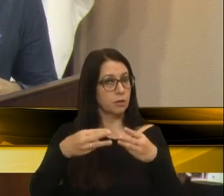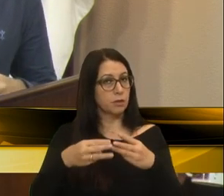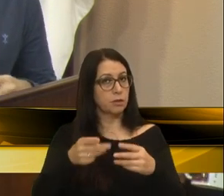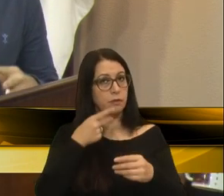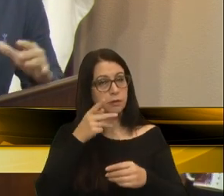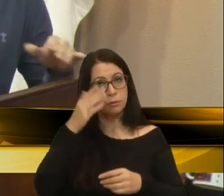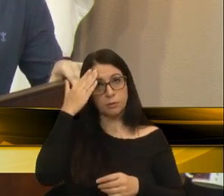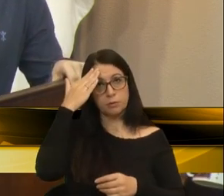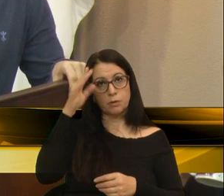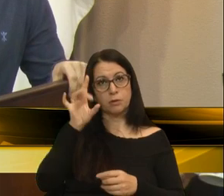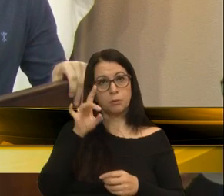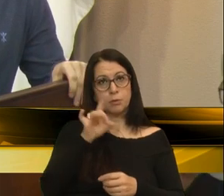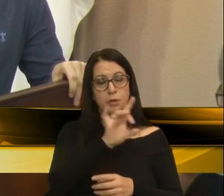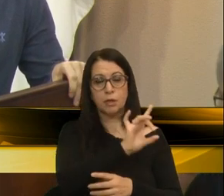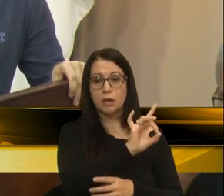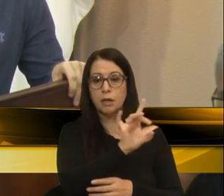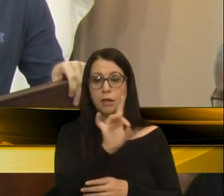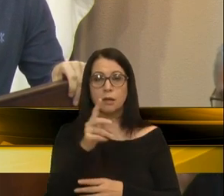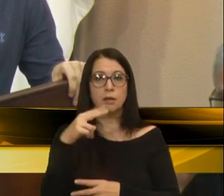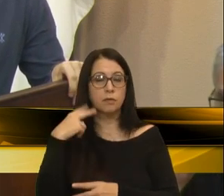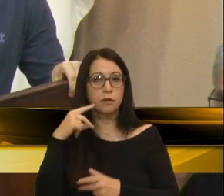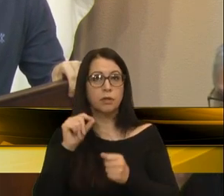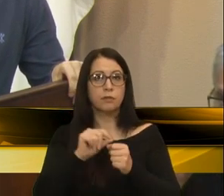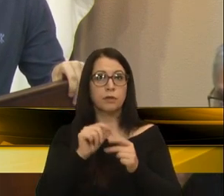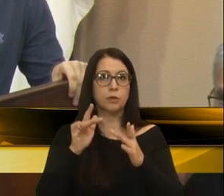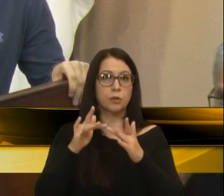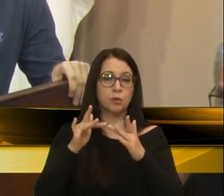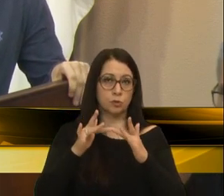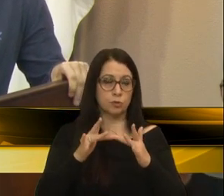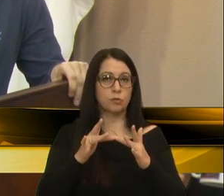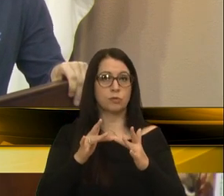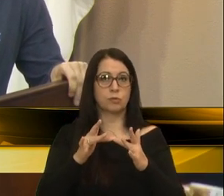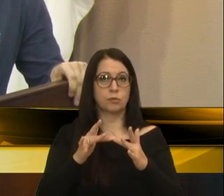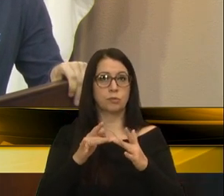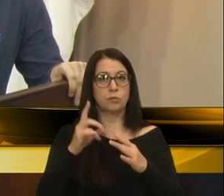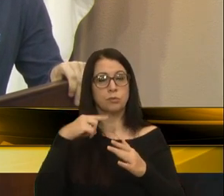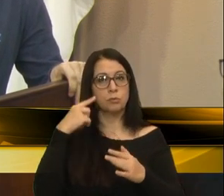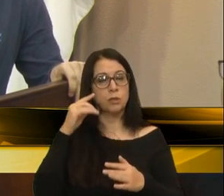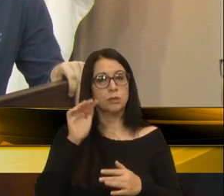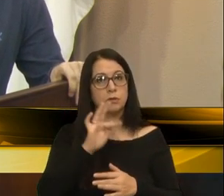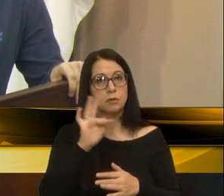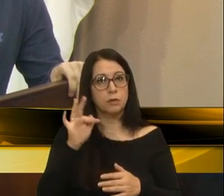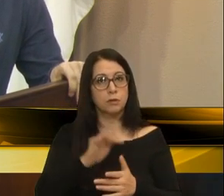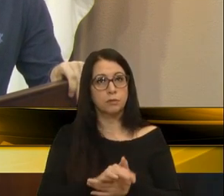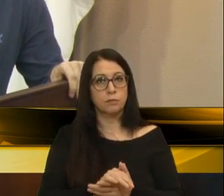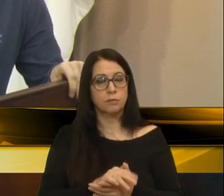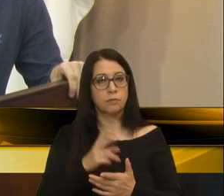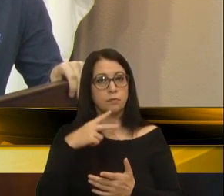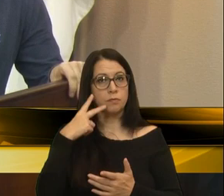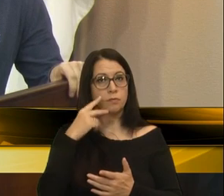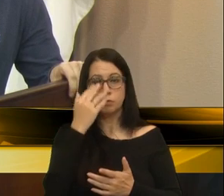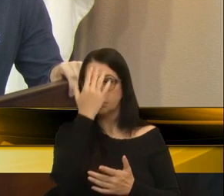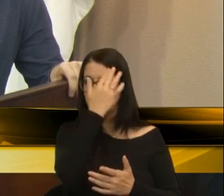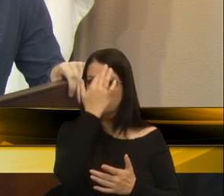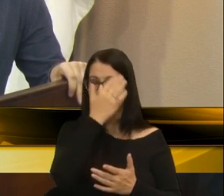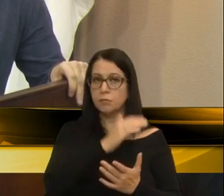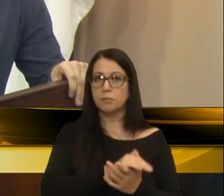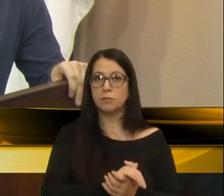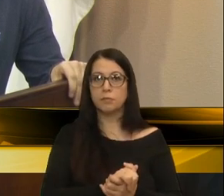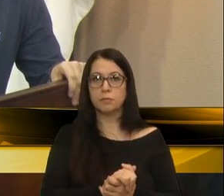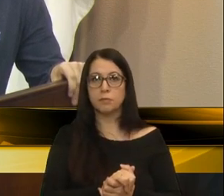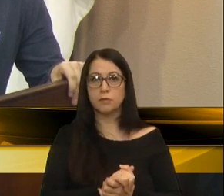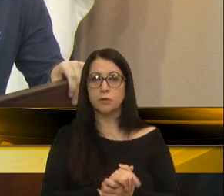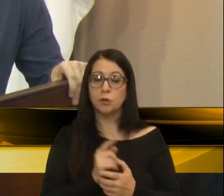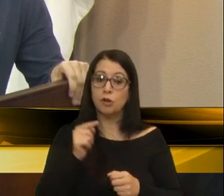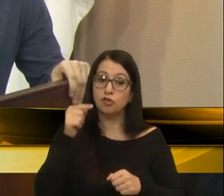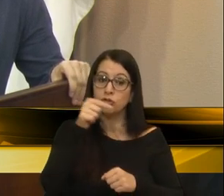um agradecimento especial a cada vereador aqui que fez os seus contatos com seus deputados federais. Ao vereador Edilódio Domênico, que quando